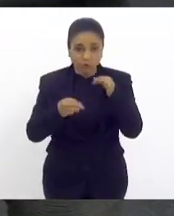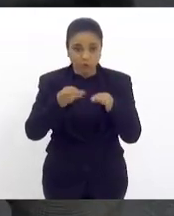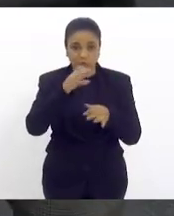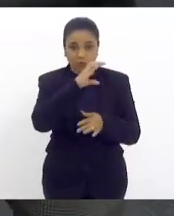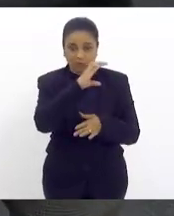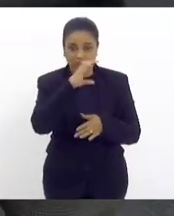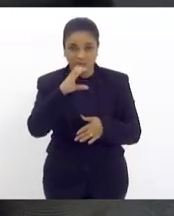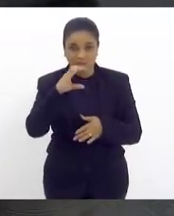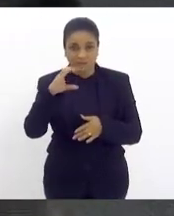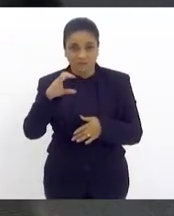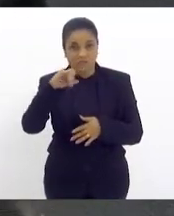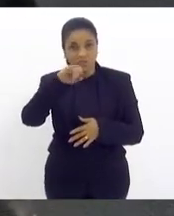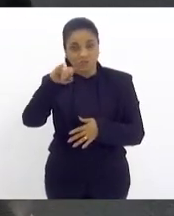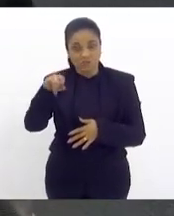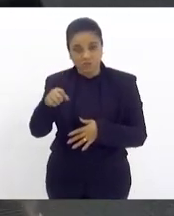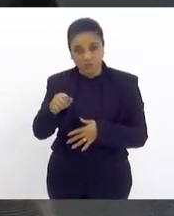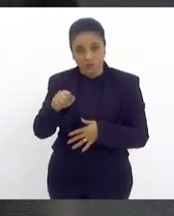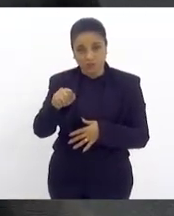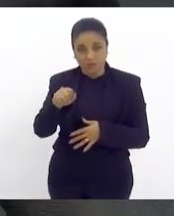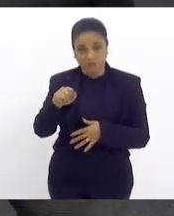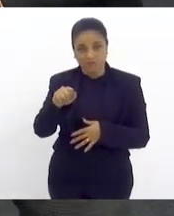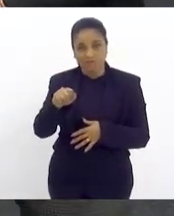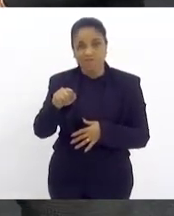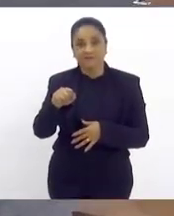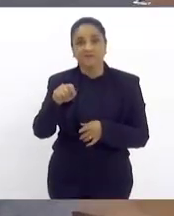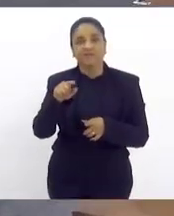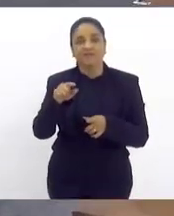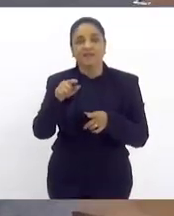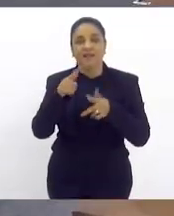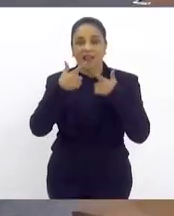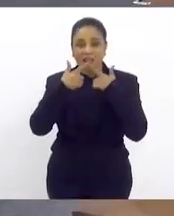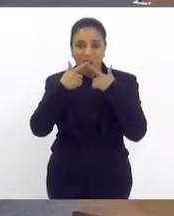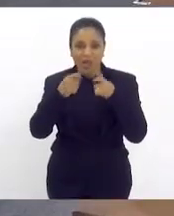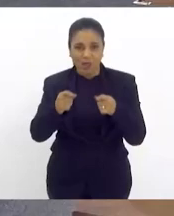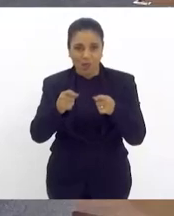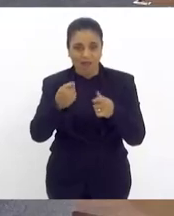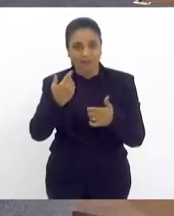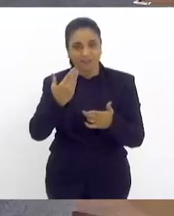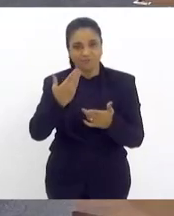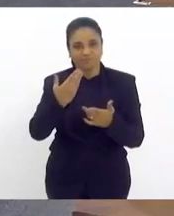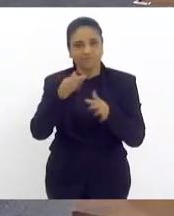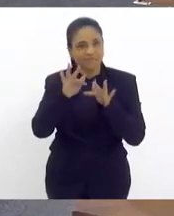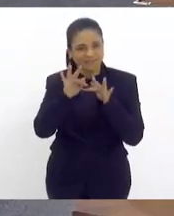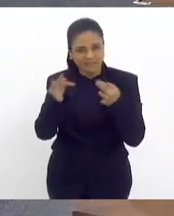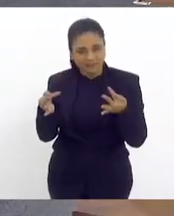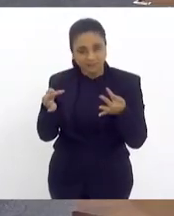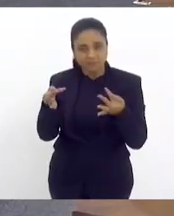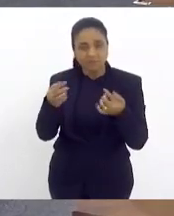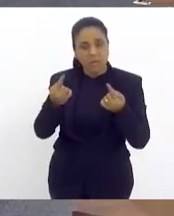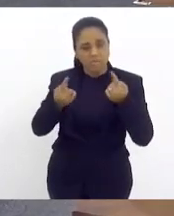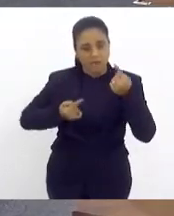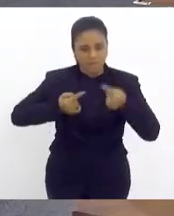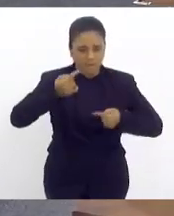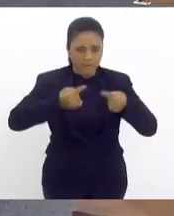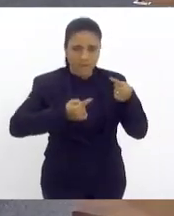e um deputado digamos assim para usar uma linguagem amigável muito combativo